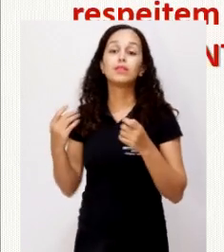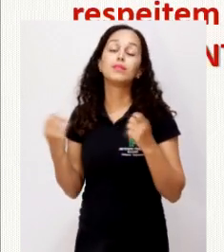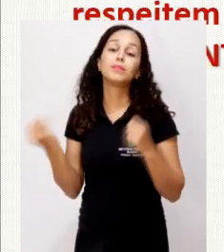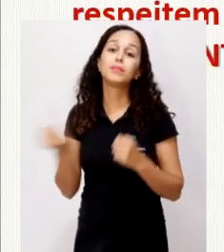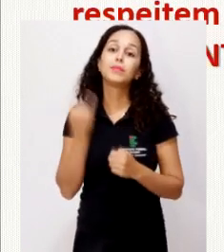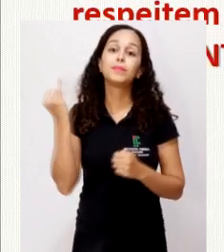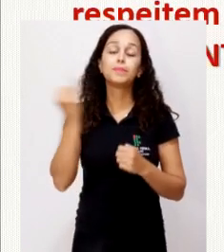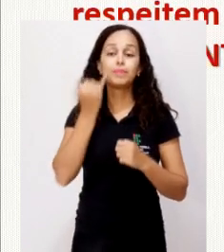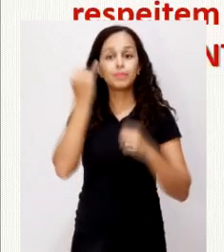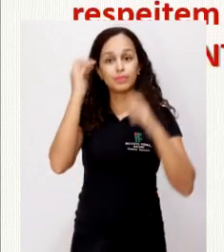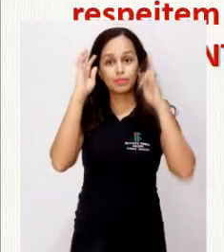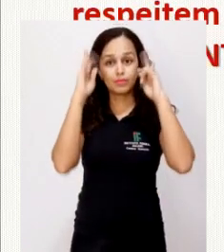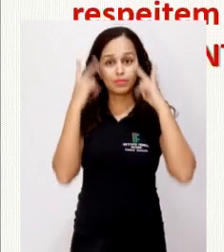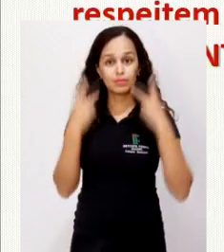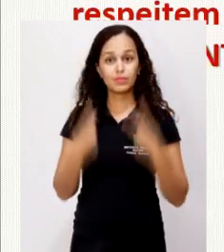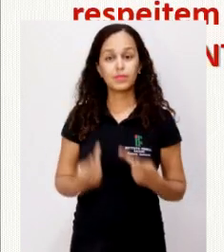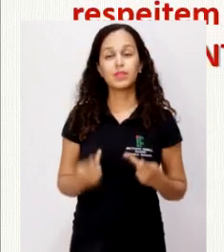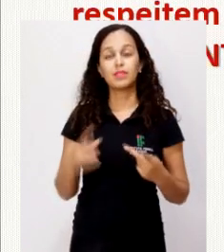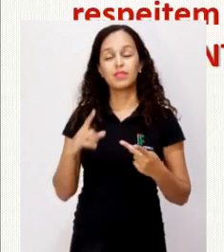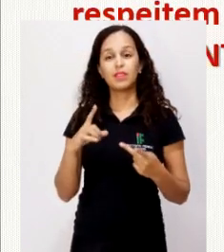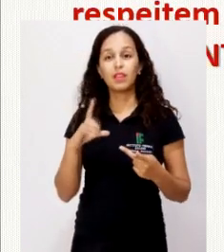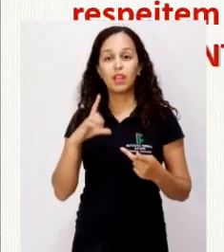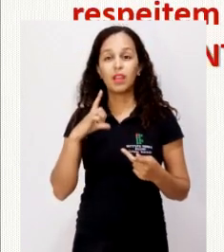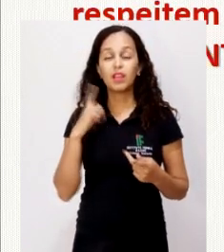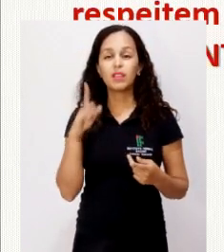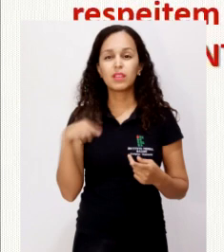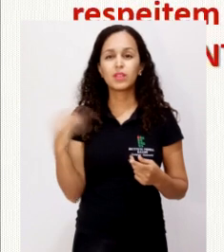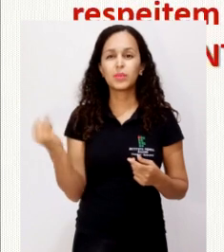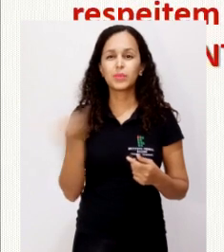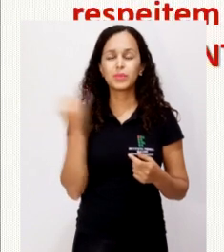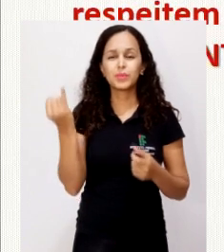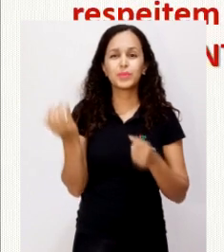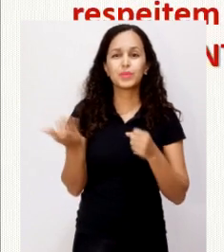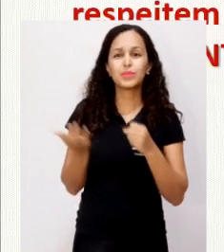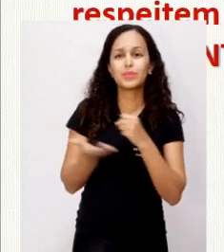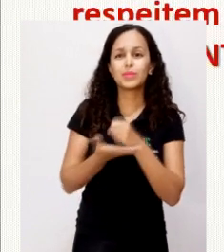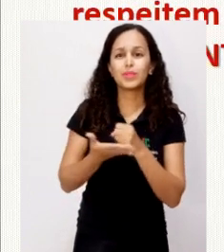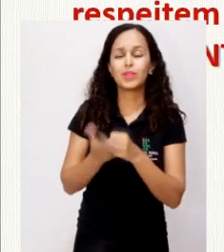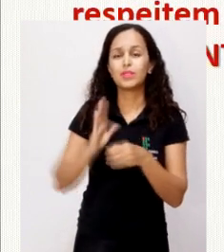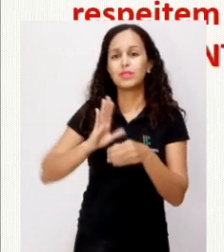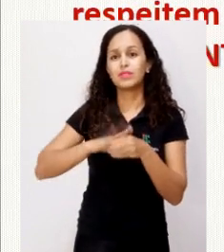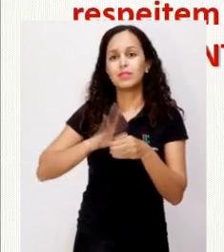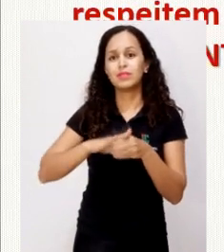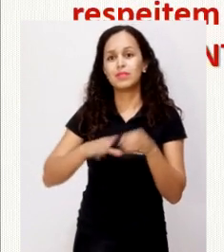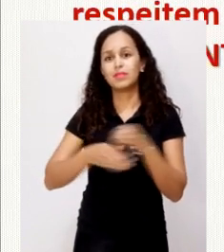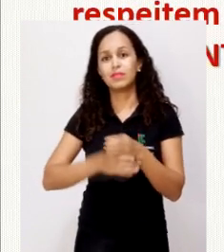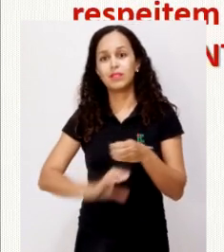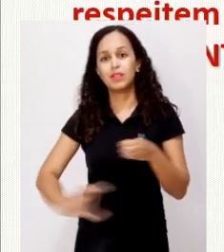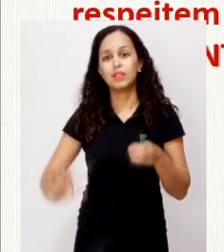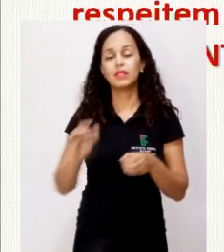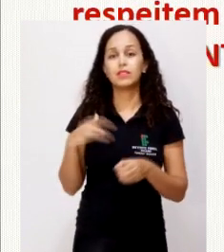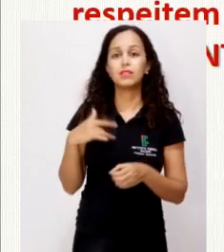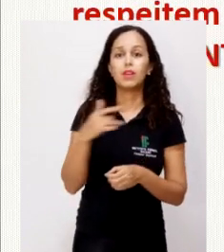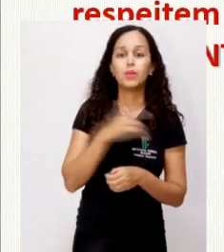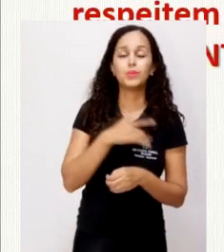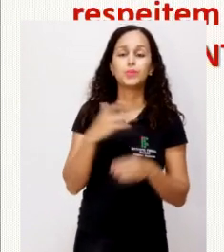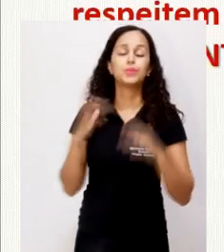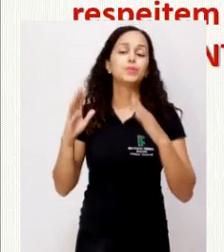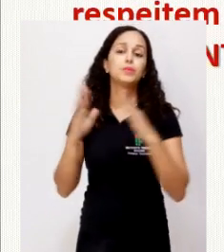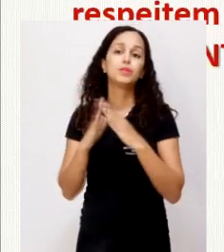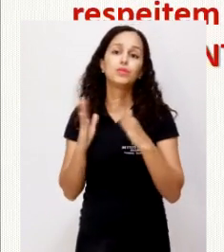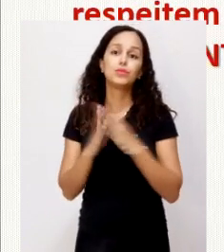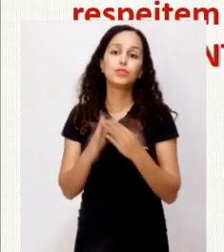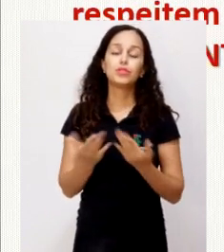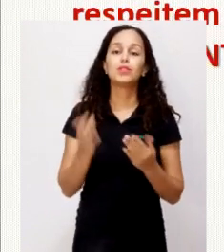outras necessidades essenciais do indivíduo, que aí entra saneamento básico, saúde, moradia,